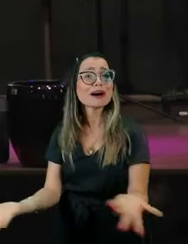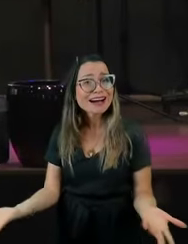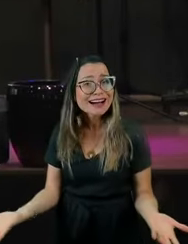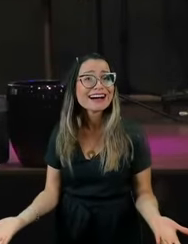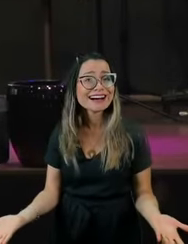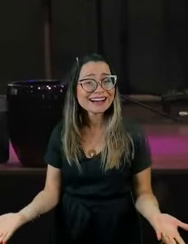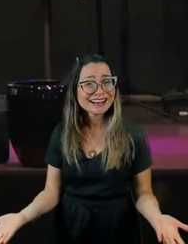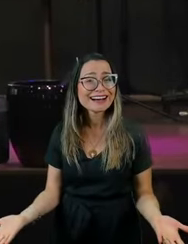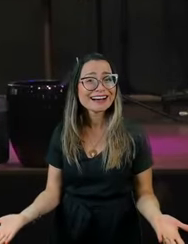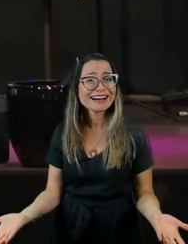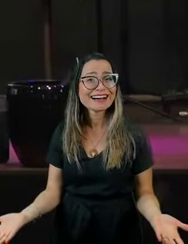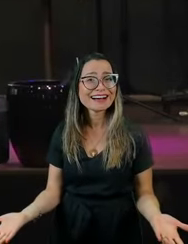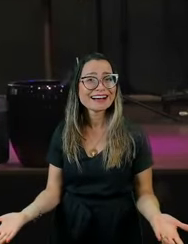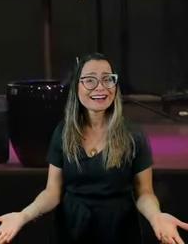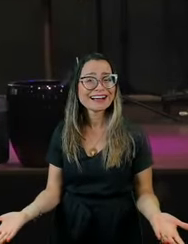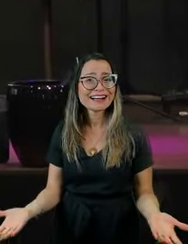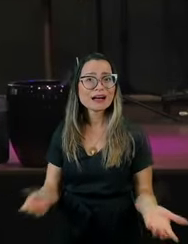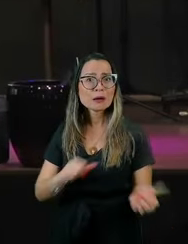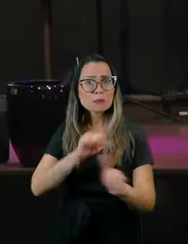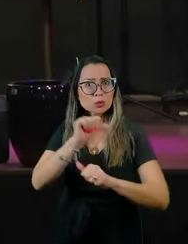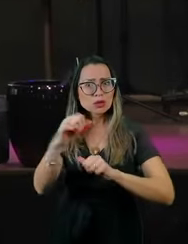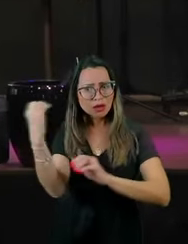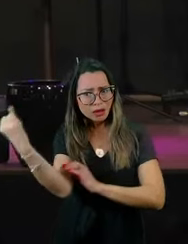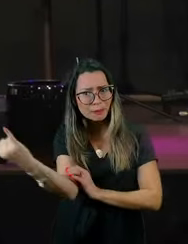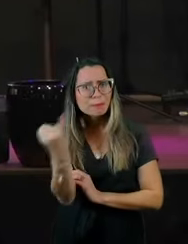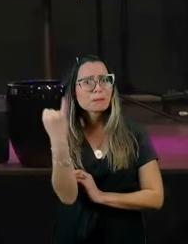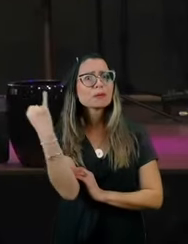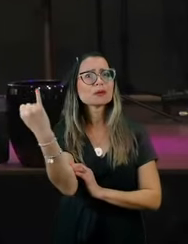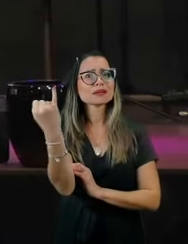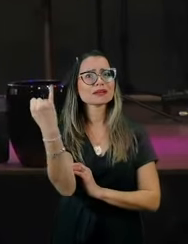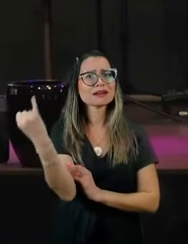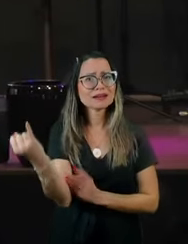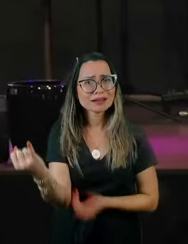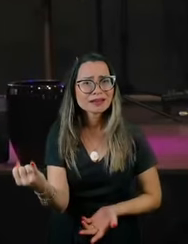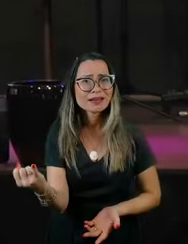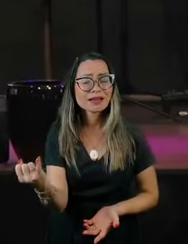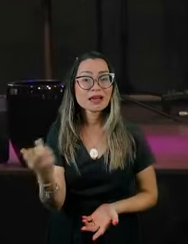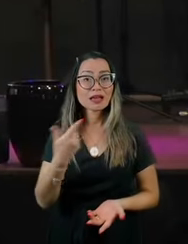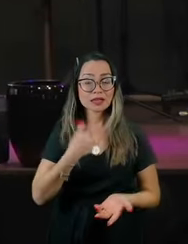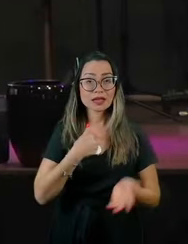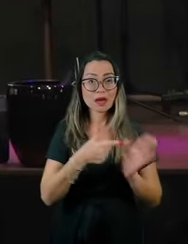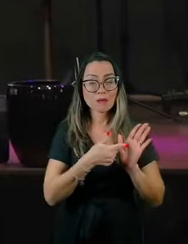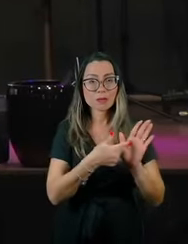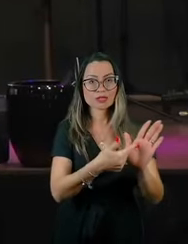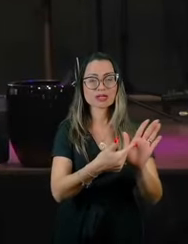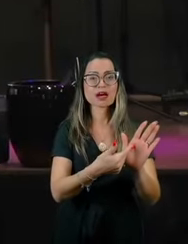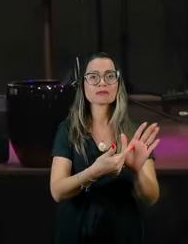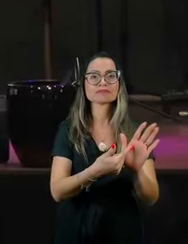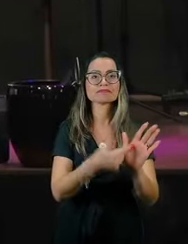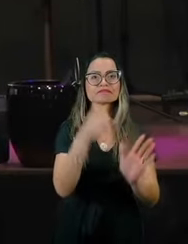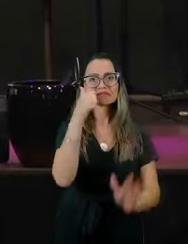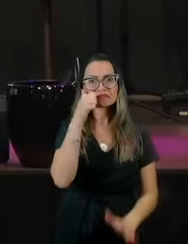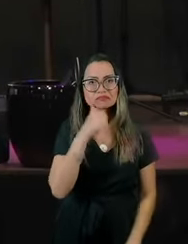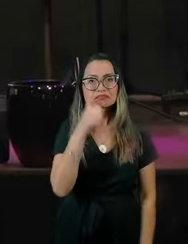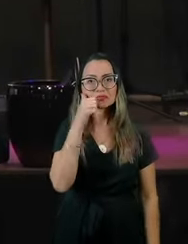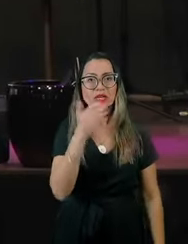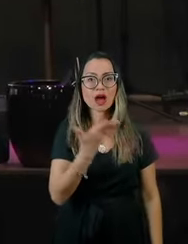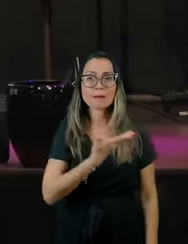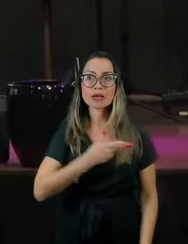Mudanças, olha, significativas. E eu vou aqui revelar algumas mulheres que são amigas de Deus nesse processo de